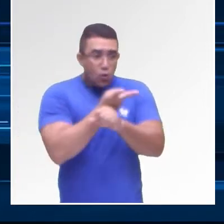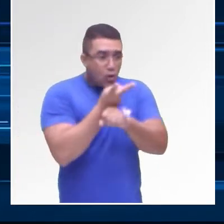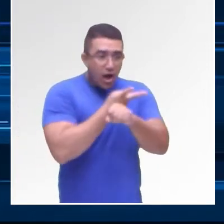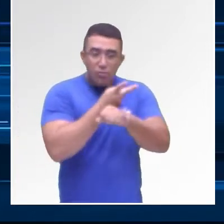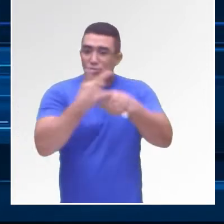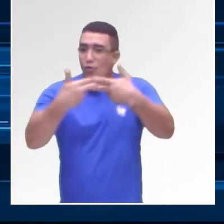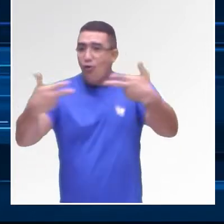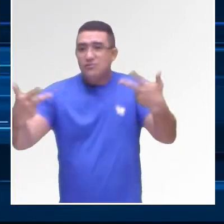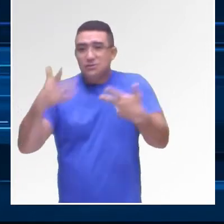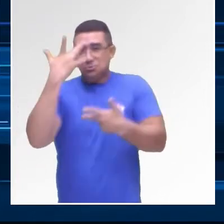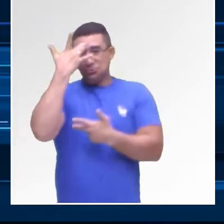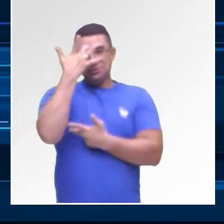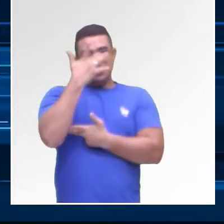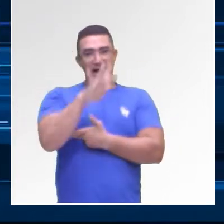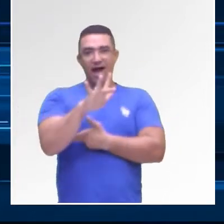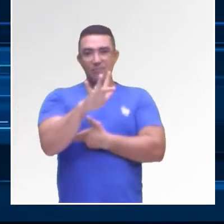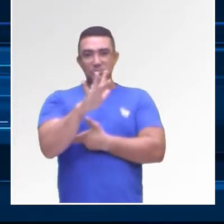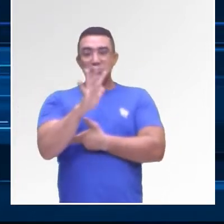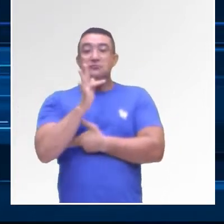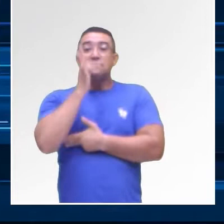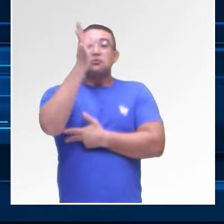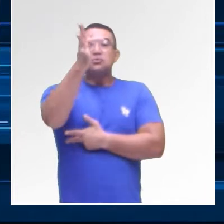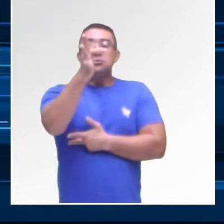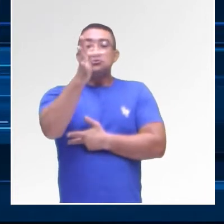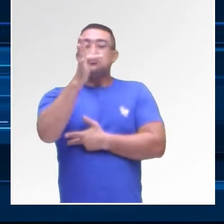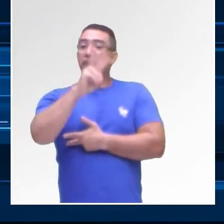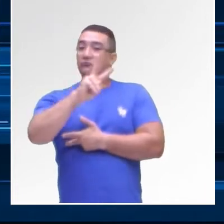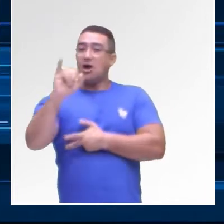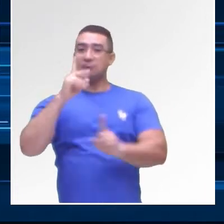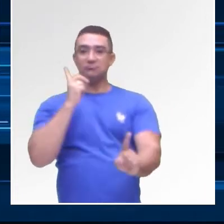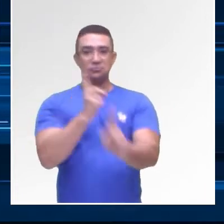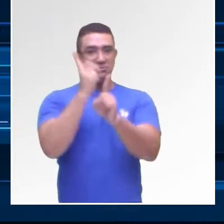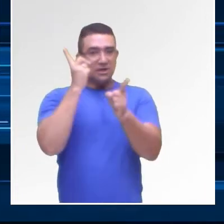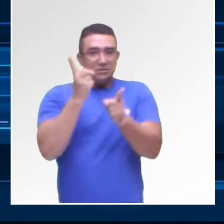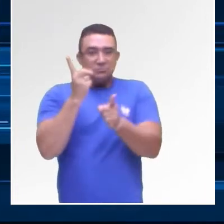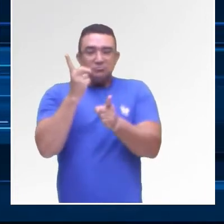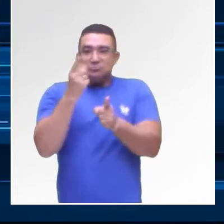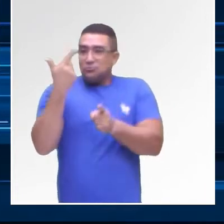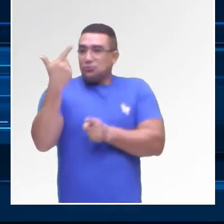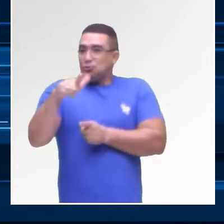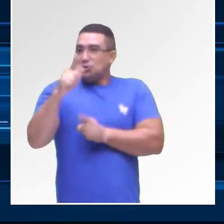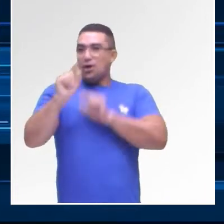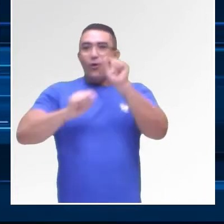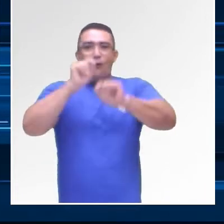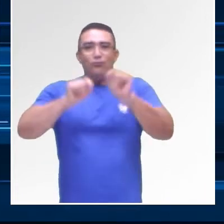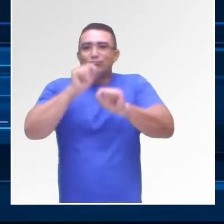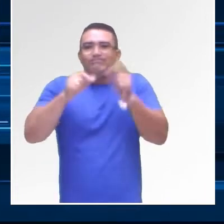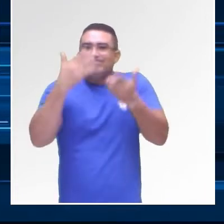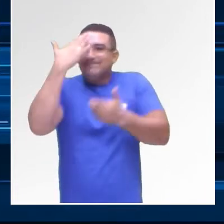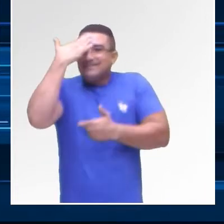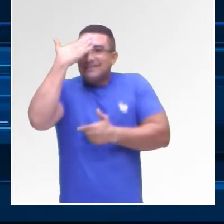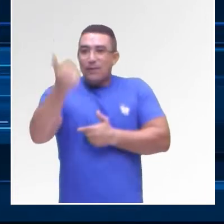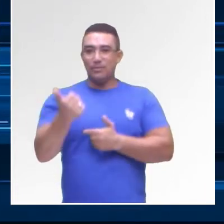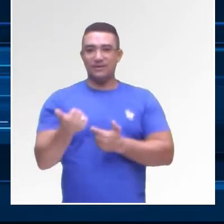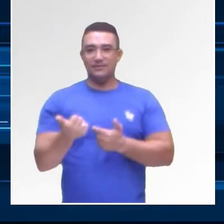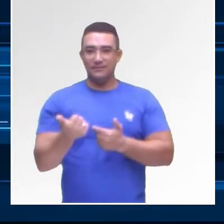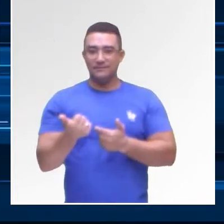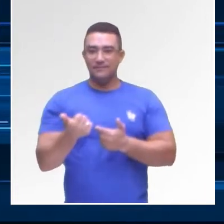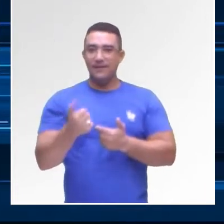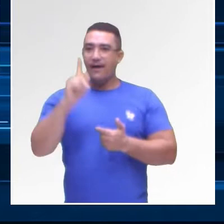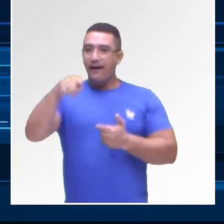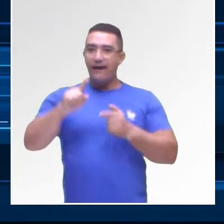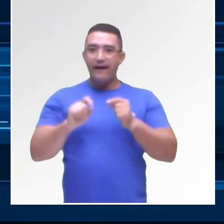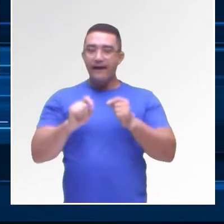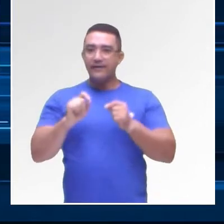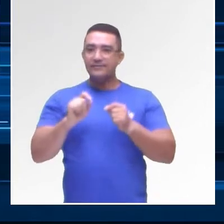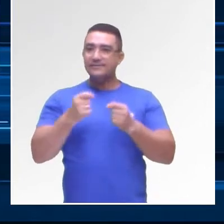que vem pela frente, o que vem a seguir, e que não tem como saber o que é isso. É aquilo que ele